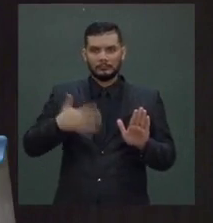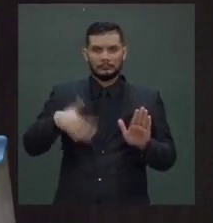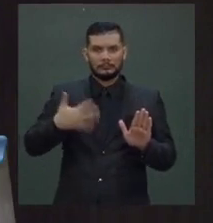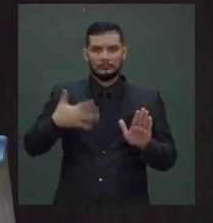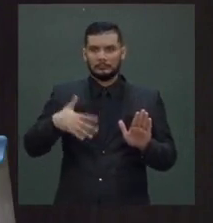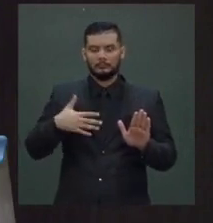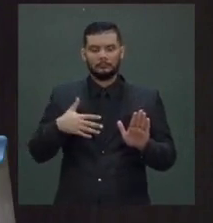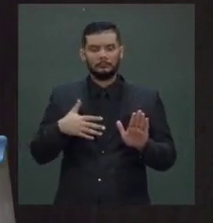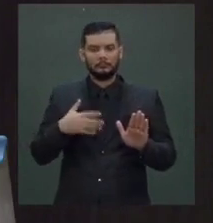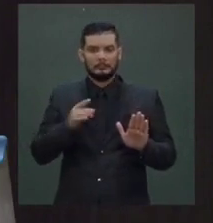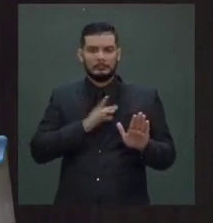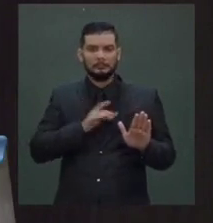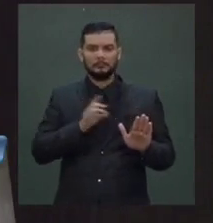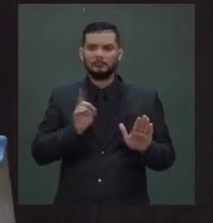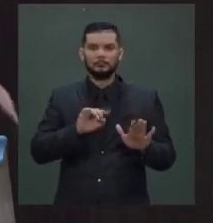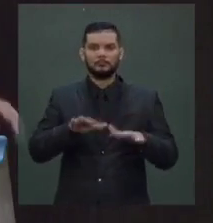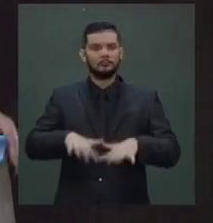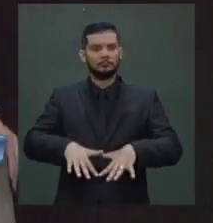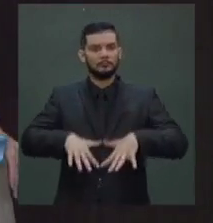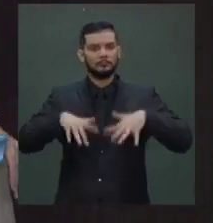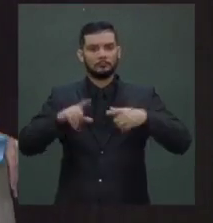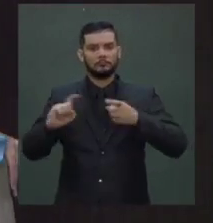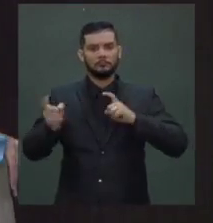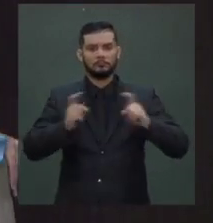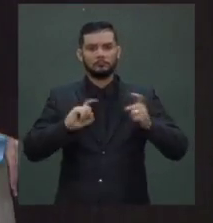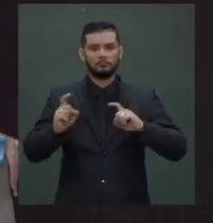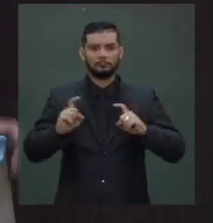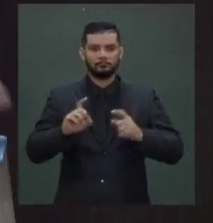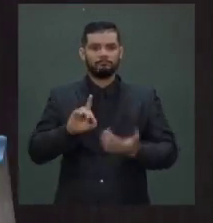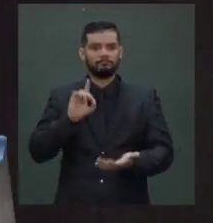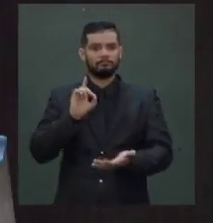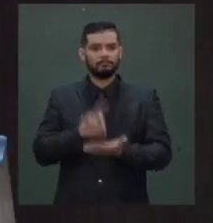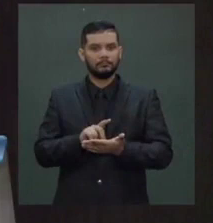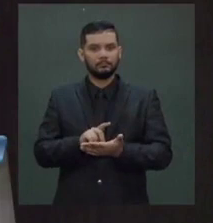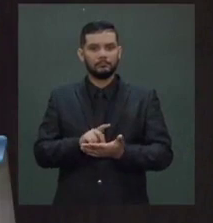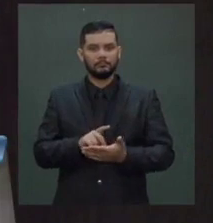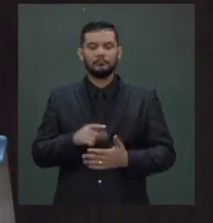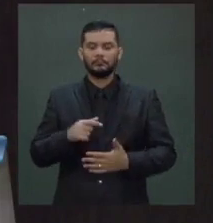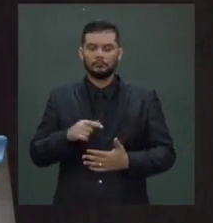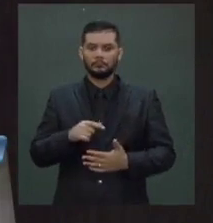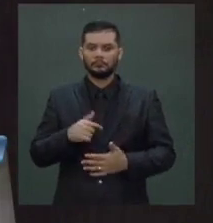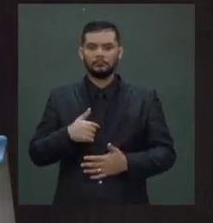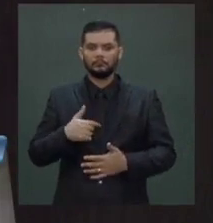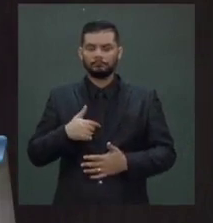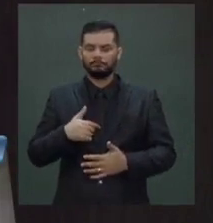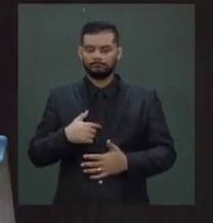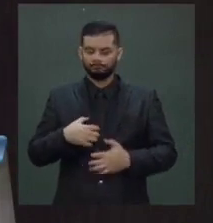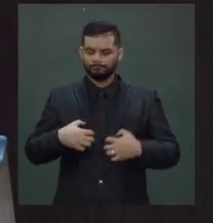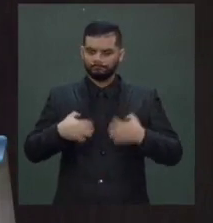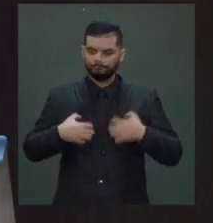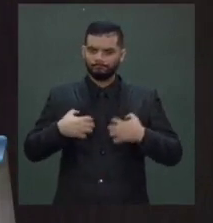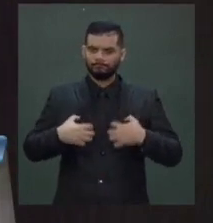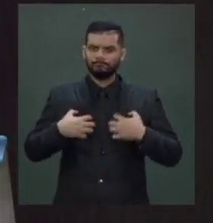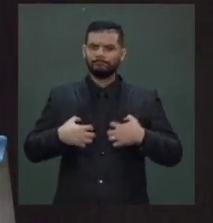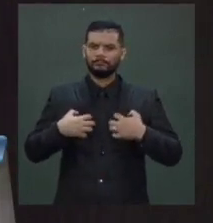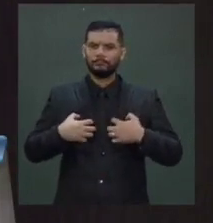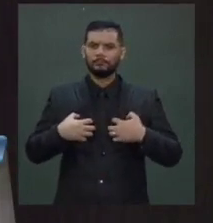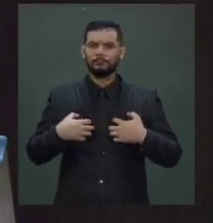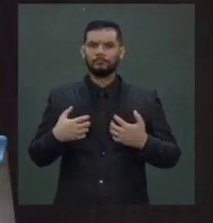audiência pública. Eu fico absolutamente indignado